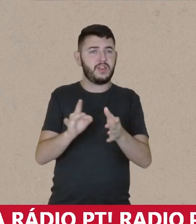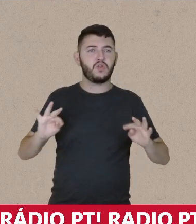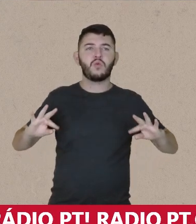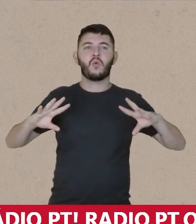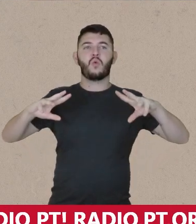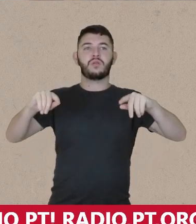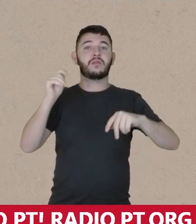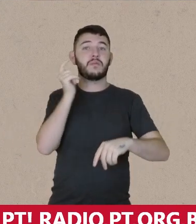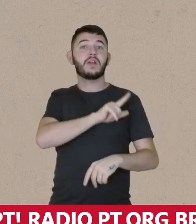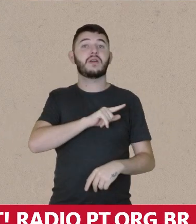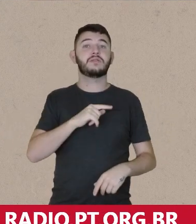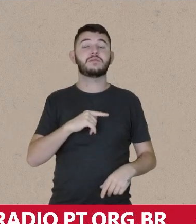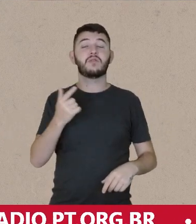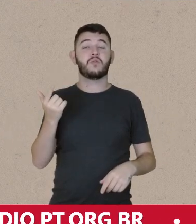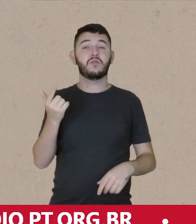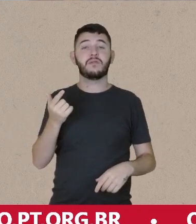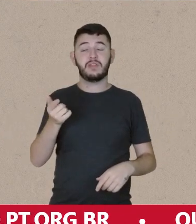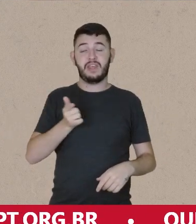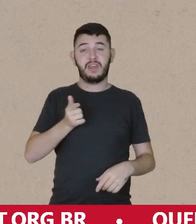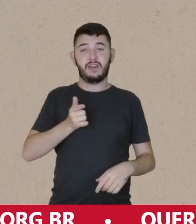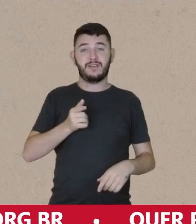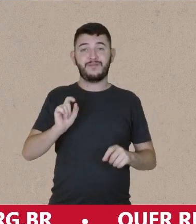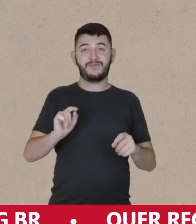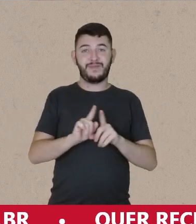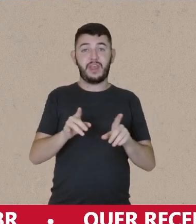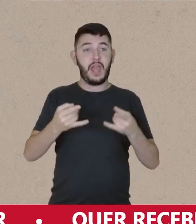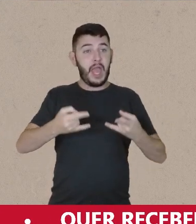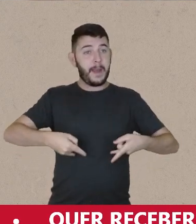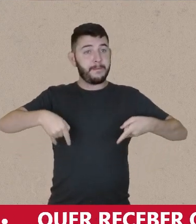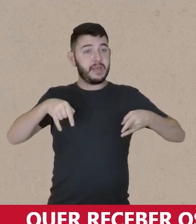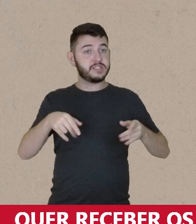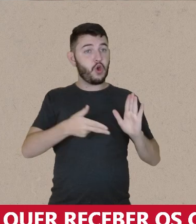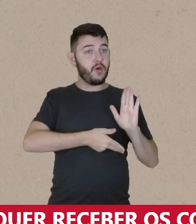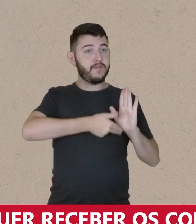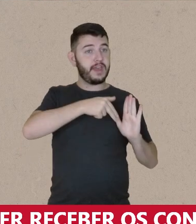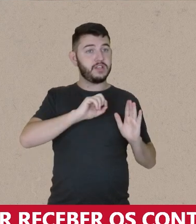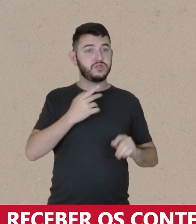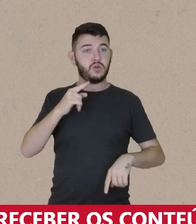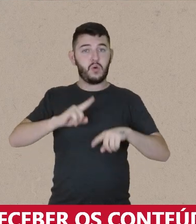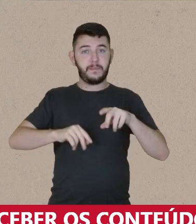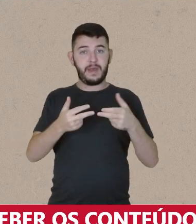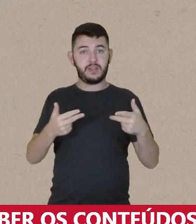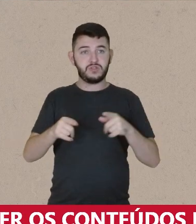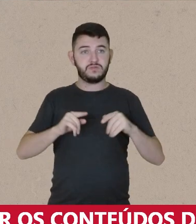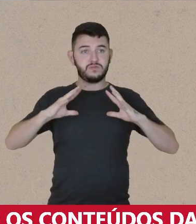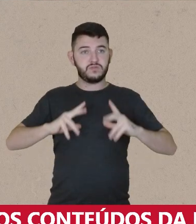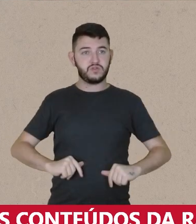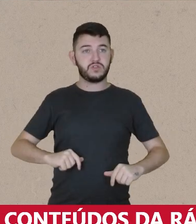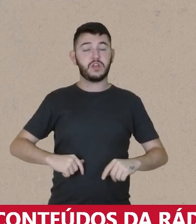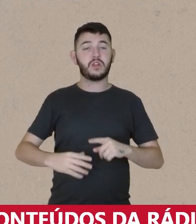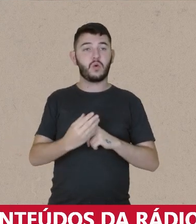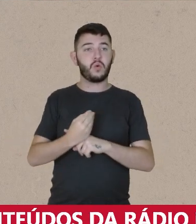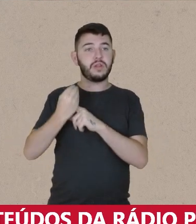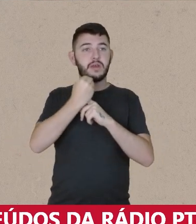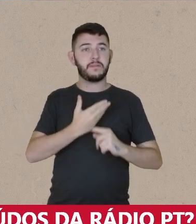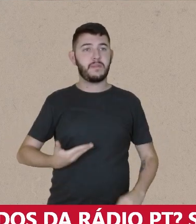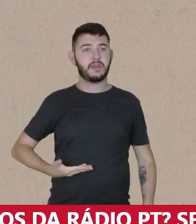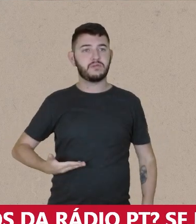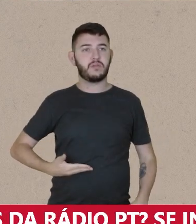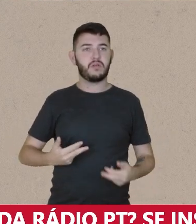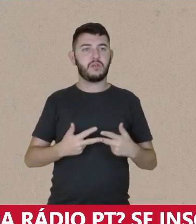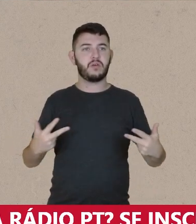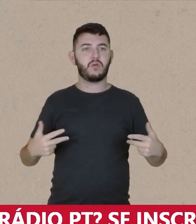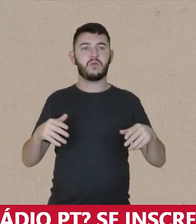mulheres recebam os seus absorventes ou artigos de higiene menstrual de uma maneira geral, inclusive dando prioridade